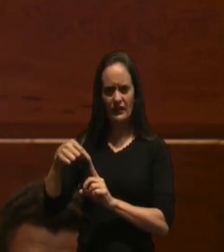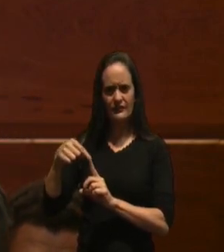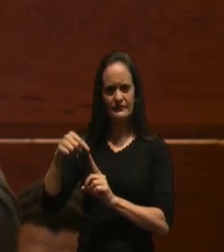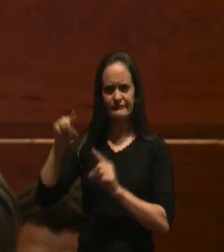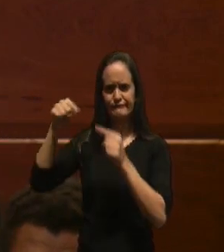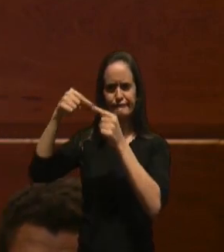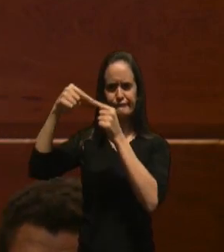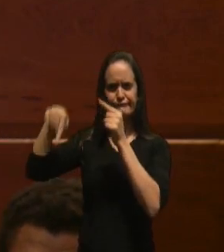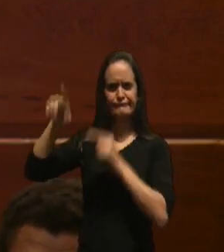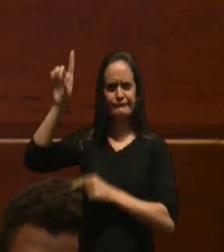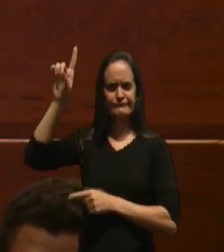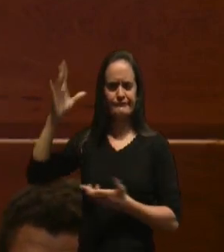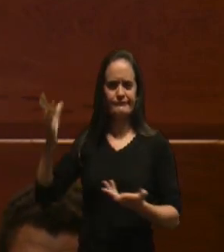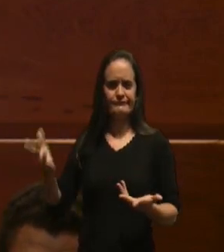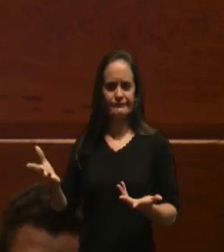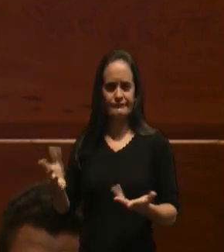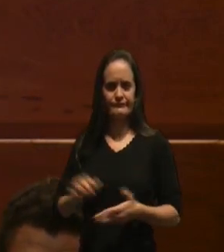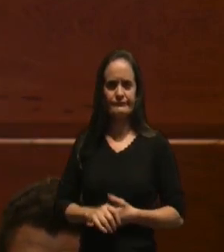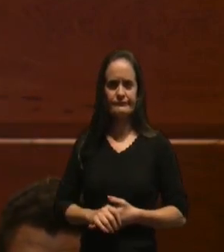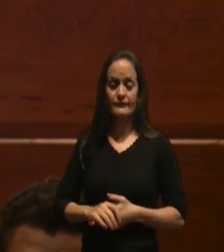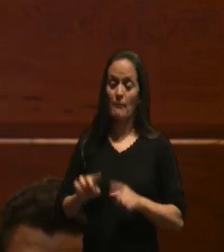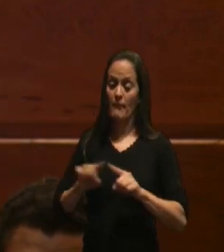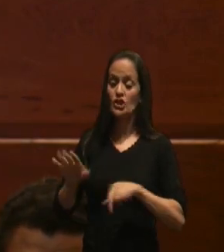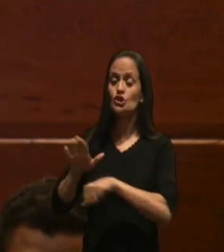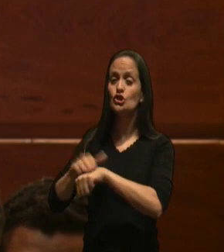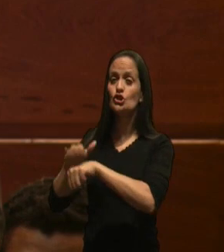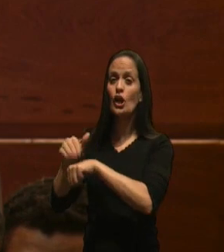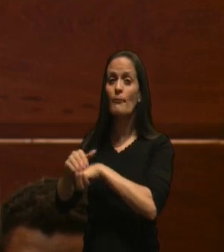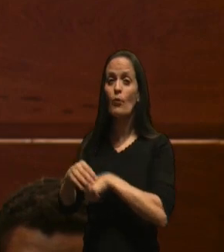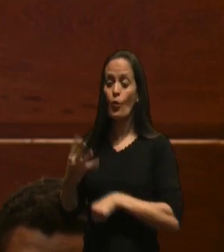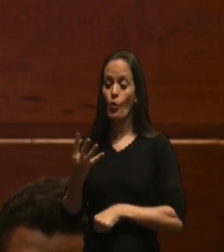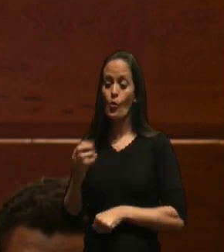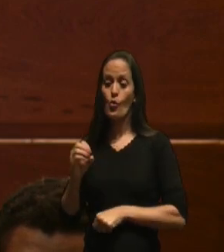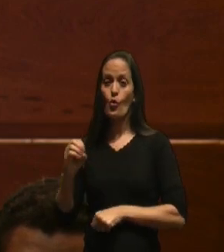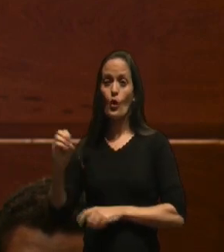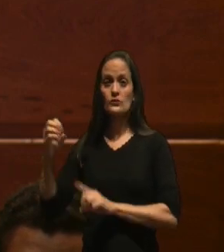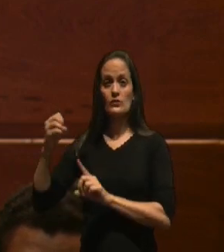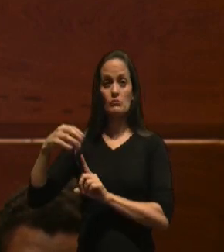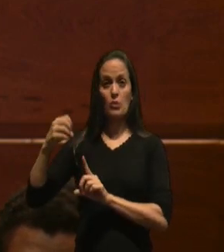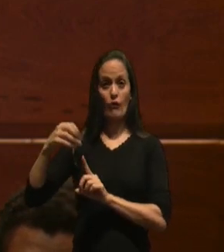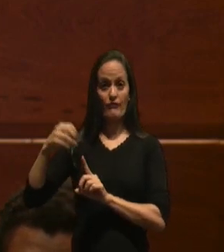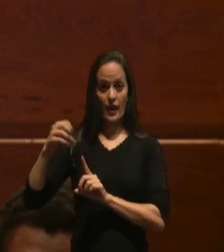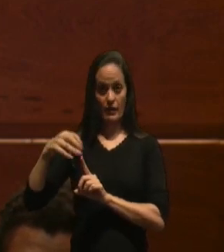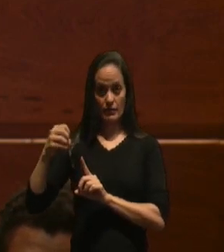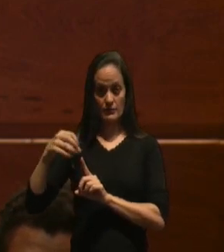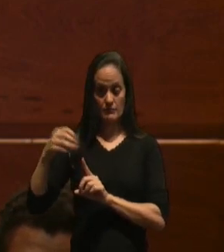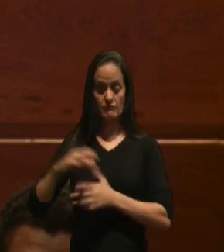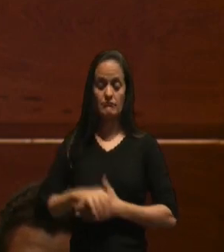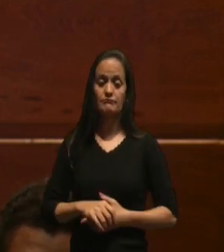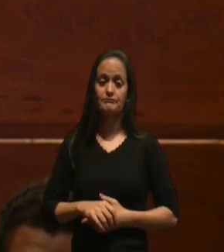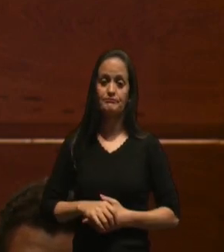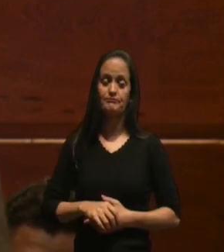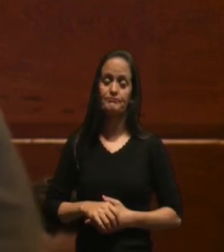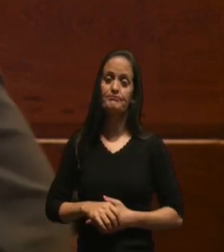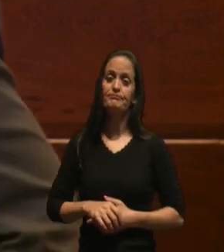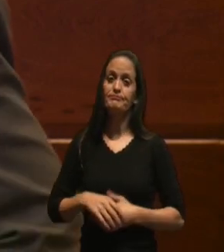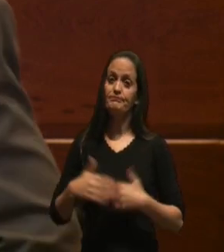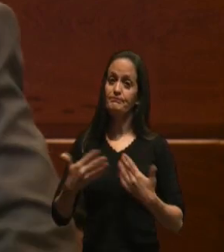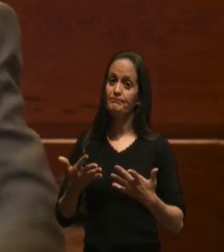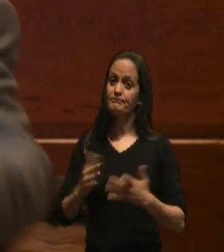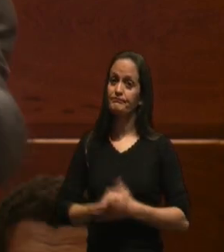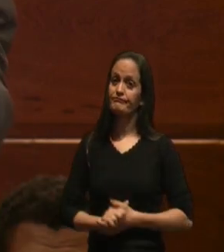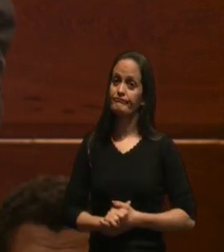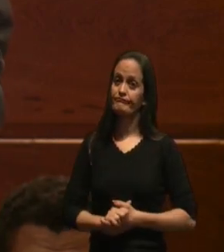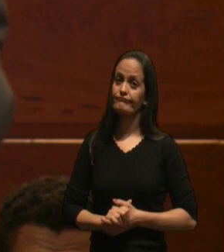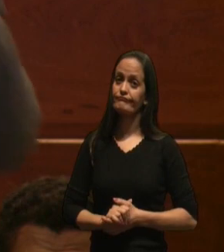fez isso, colocou ali seus 400 profetas, versão deste texto, informação deste texto, e diz a palavra de Deus